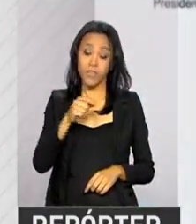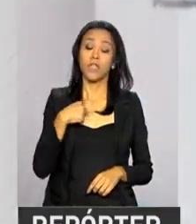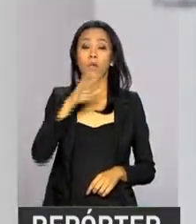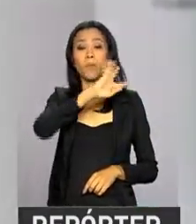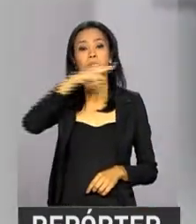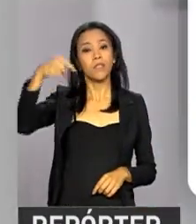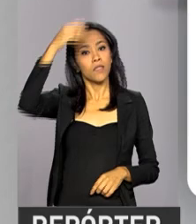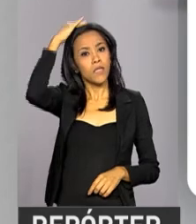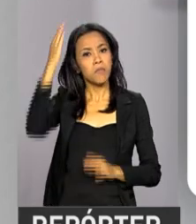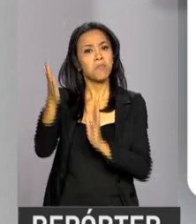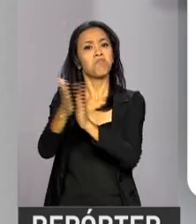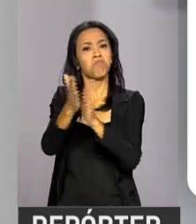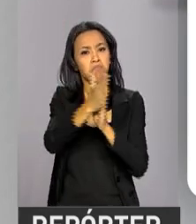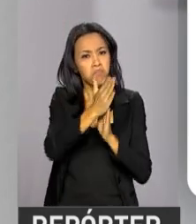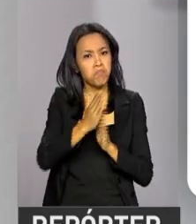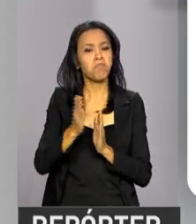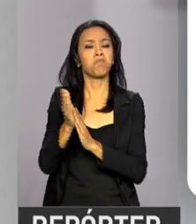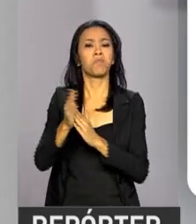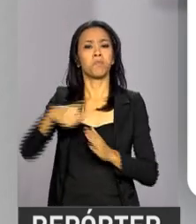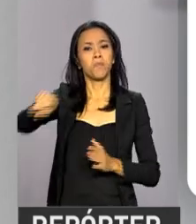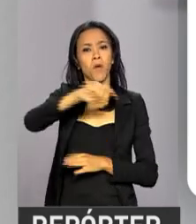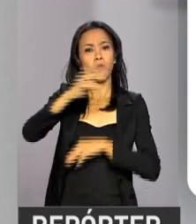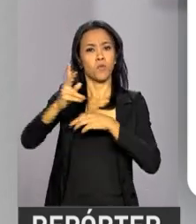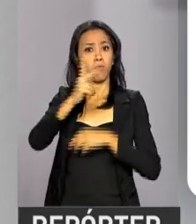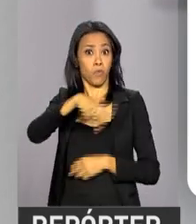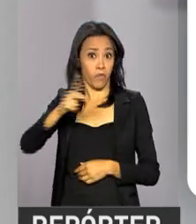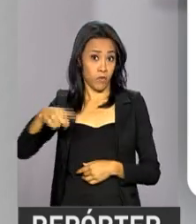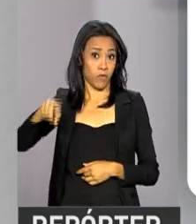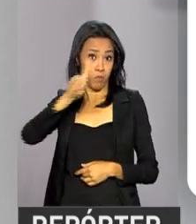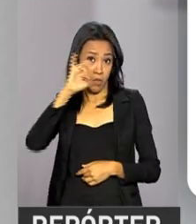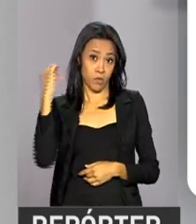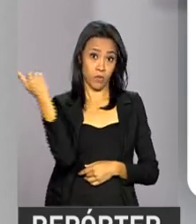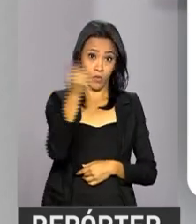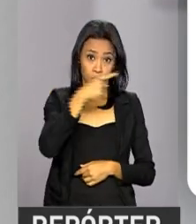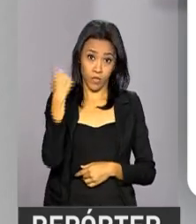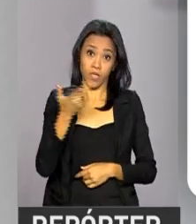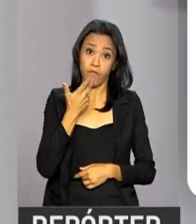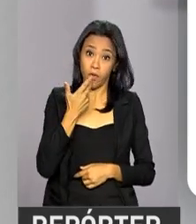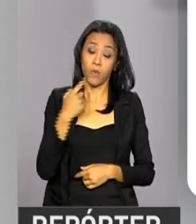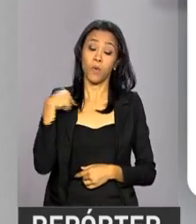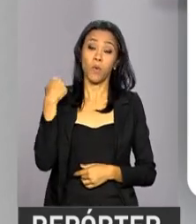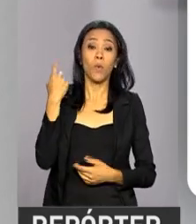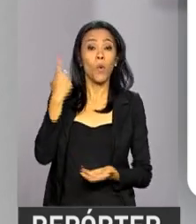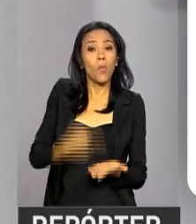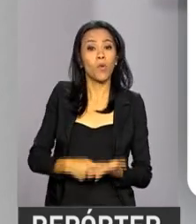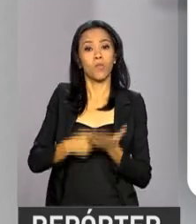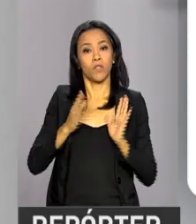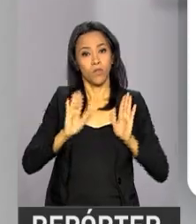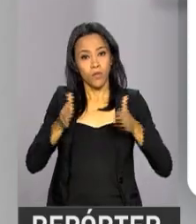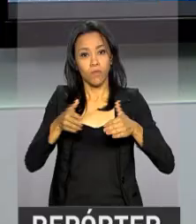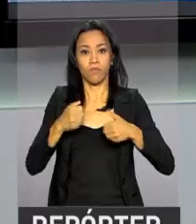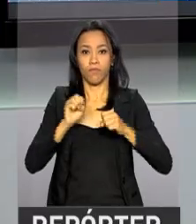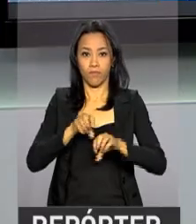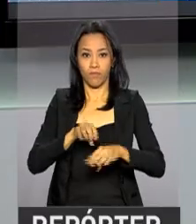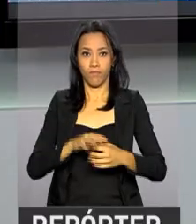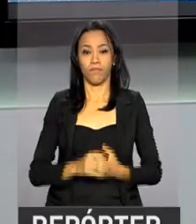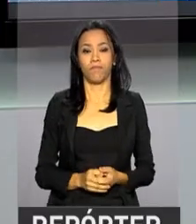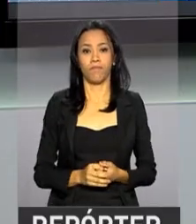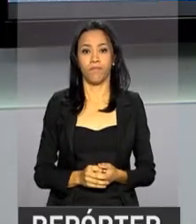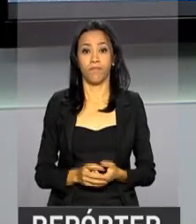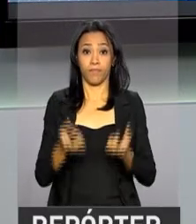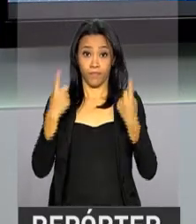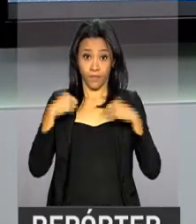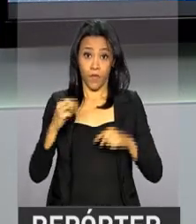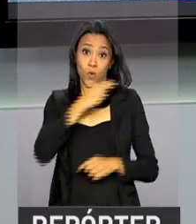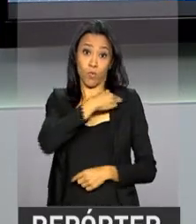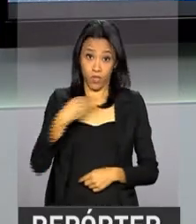homenagem aos professores pelo seu dia temer reafirmou ainda seu compromisso com a educação já